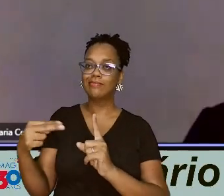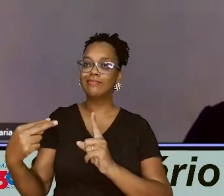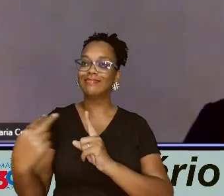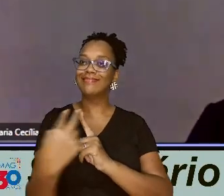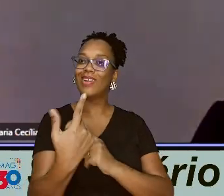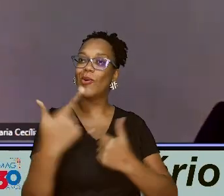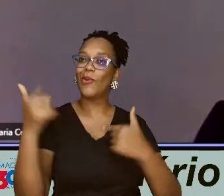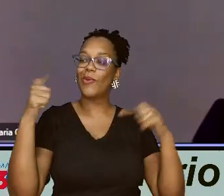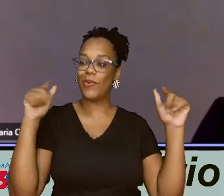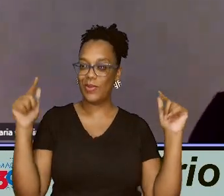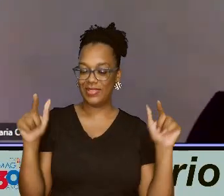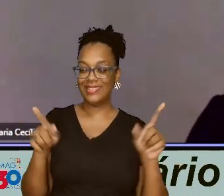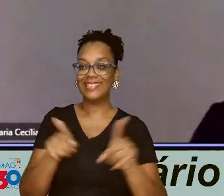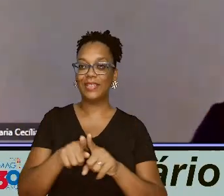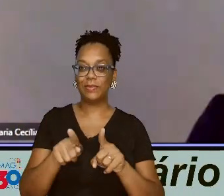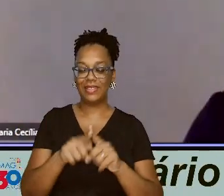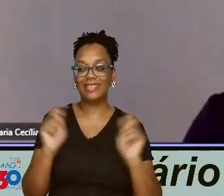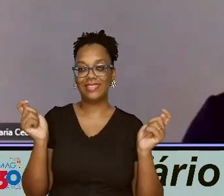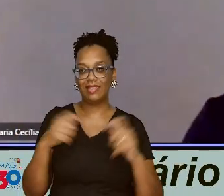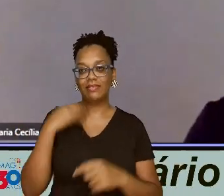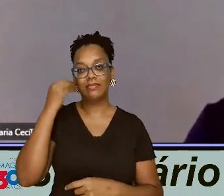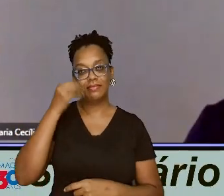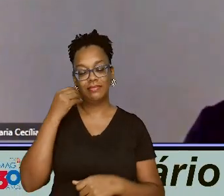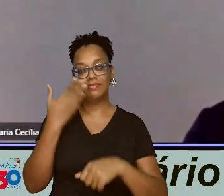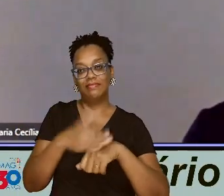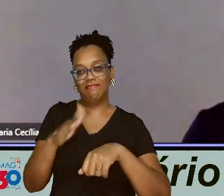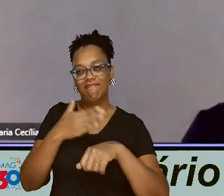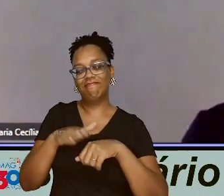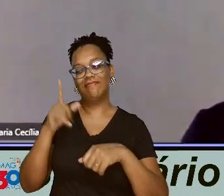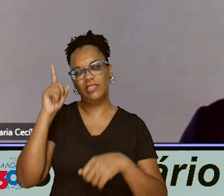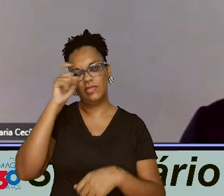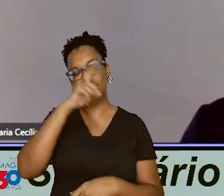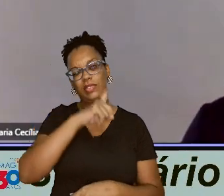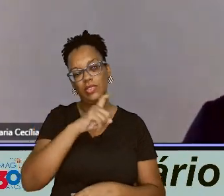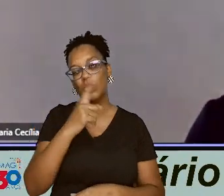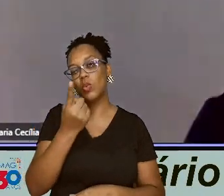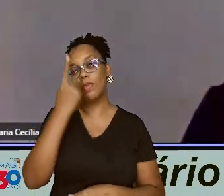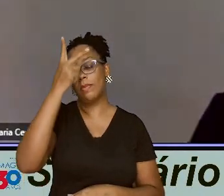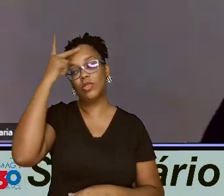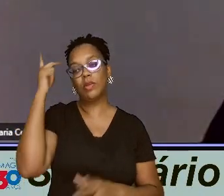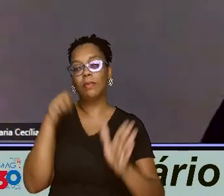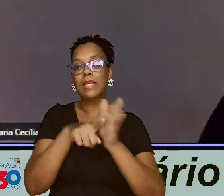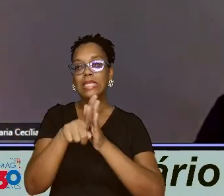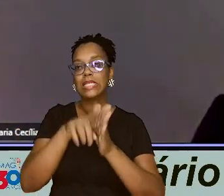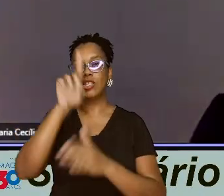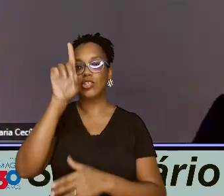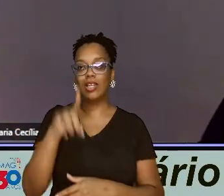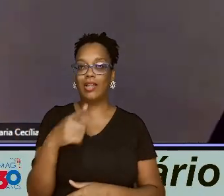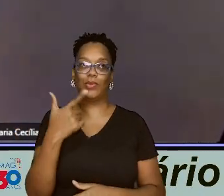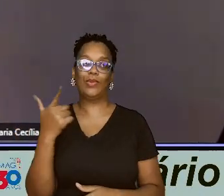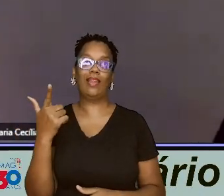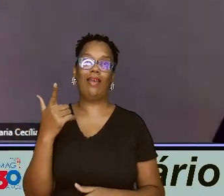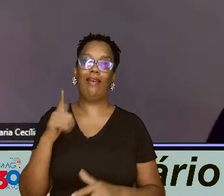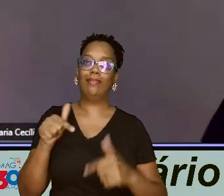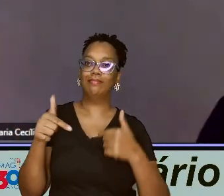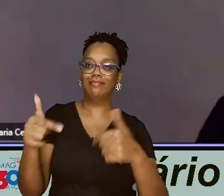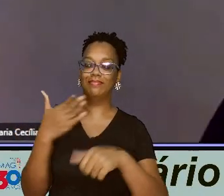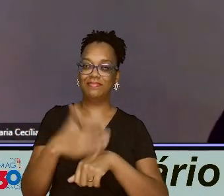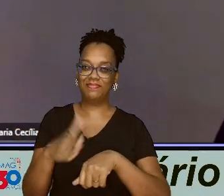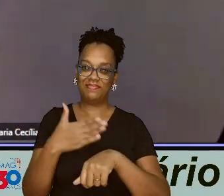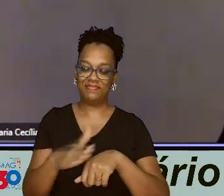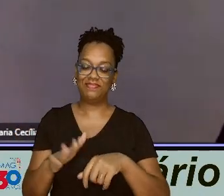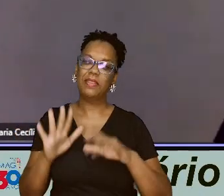embora também venha das nossas vivências práticas. Muito dificilmente alguém que pesquisa no direito não tem também uma atuação prática, mas são